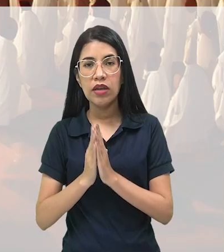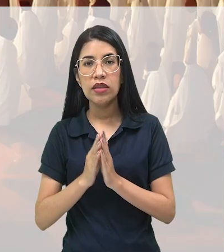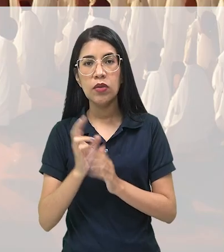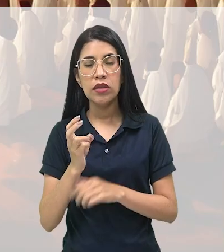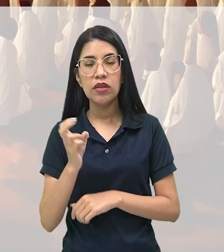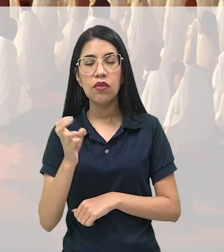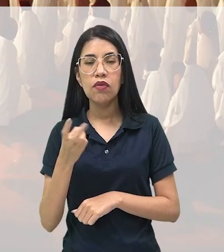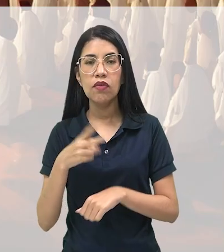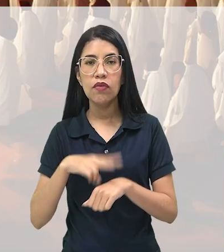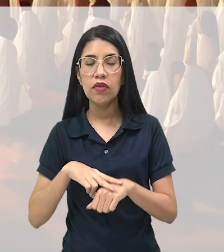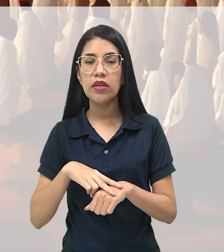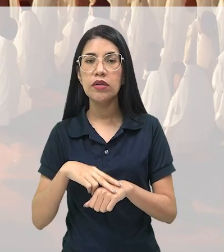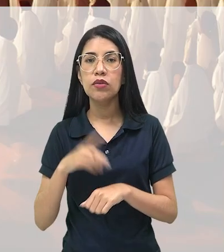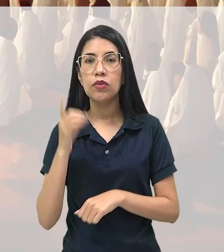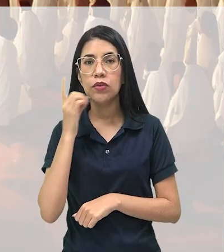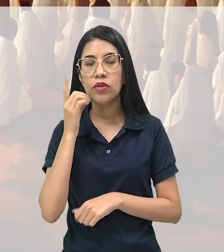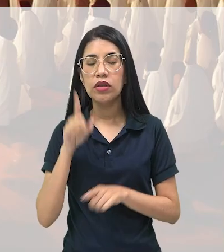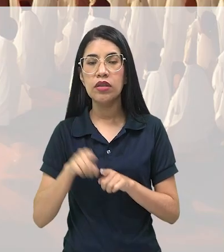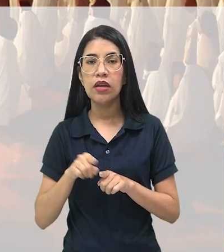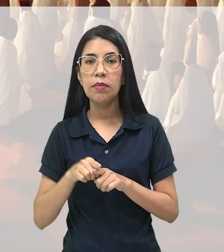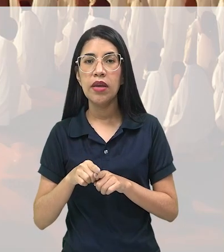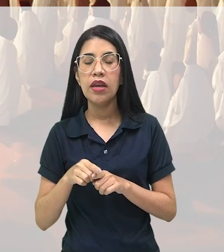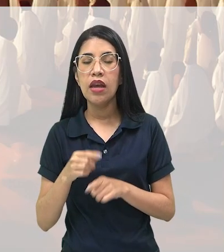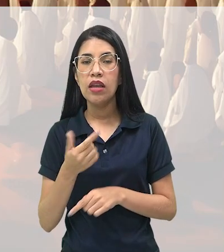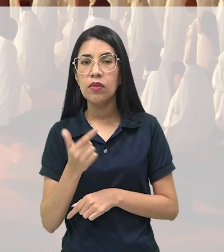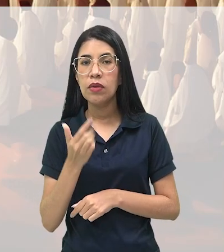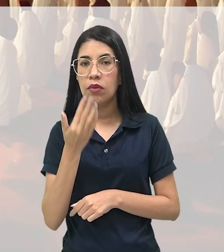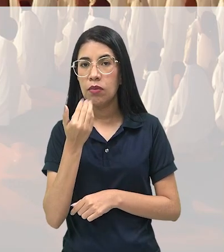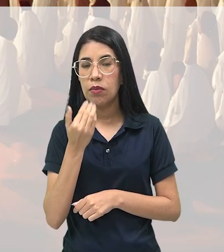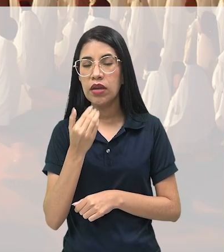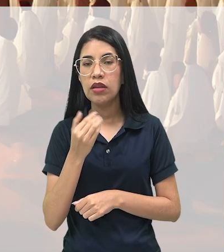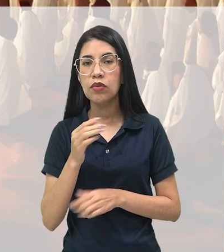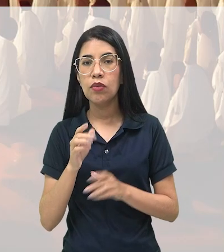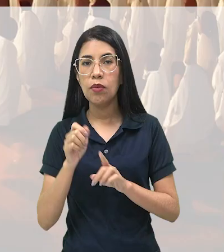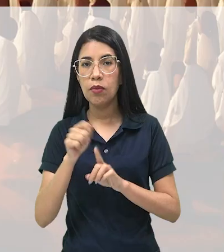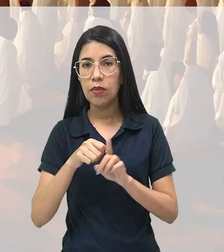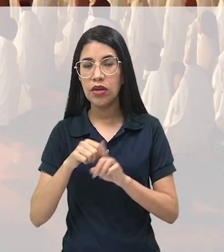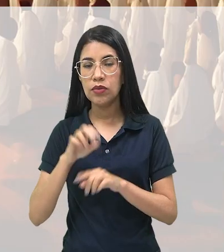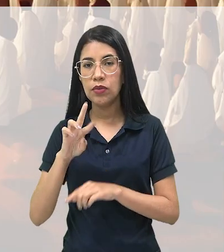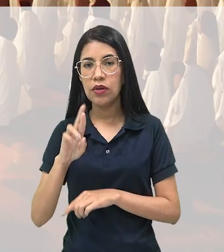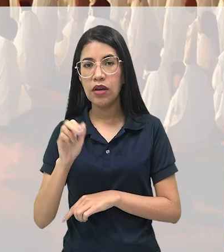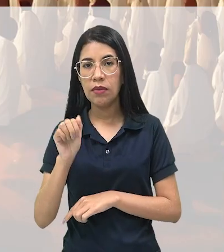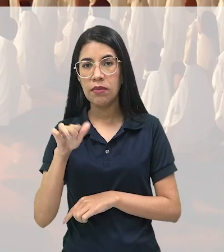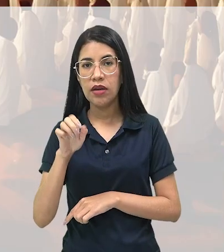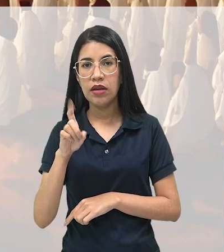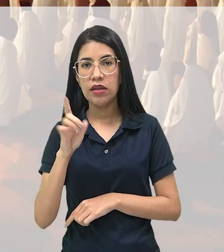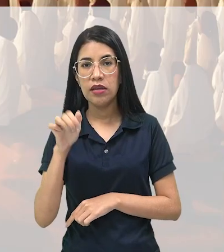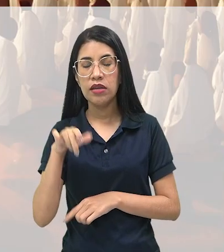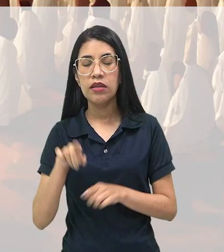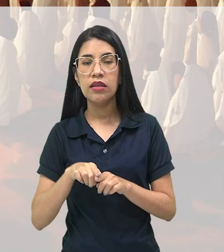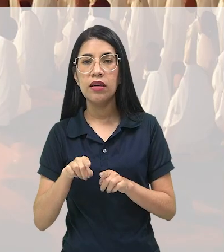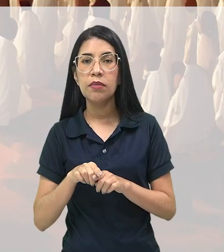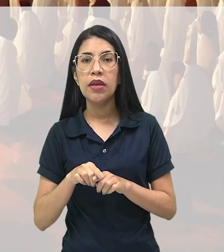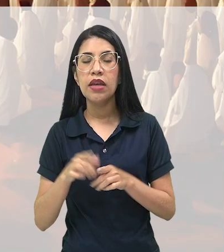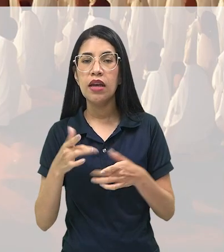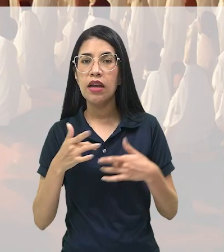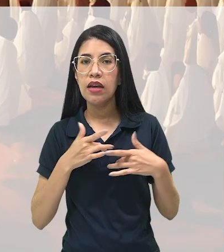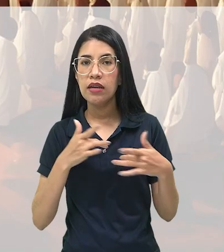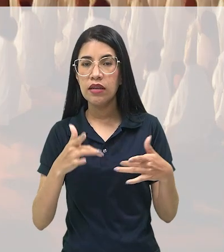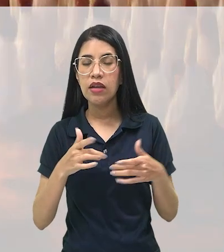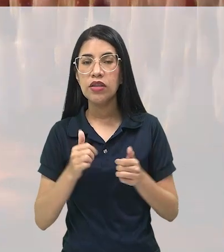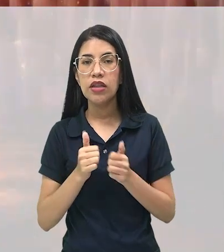dia, o jejum no mês do Ramadã e a caridade, que ajudam os muçulmanos a seguirem o caminho de